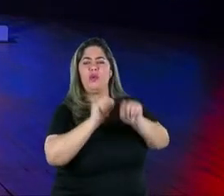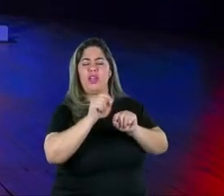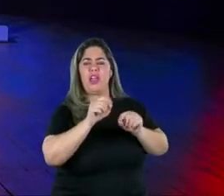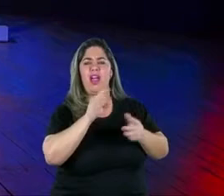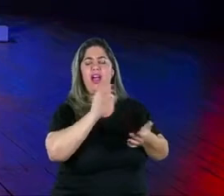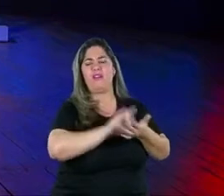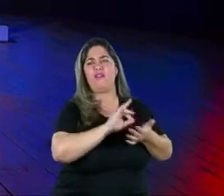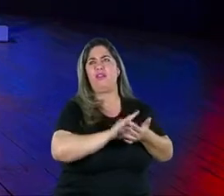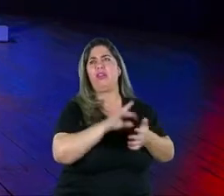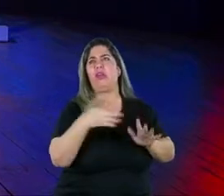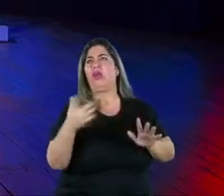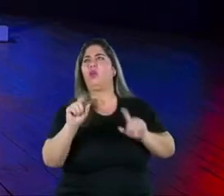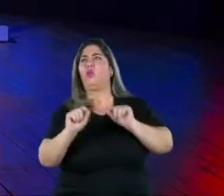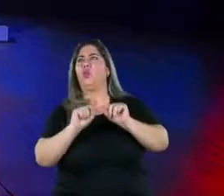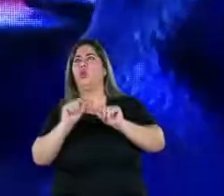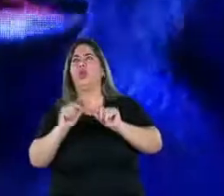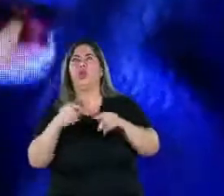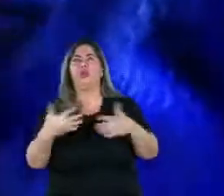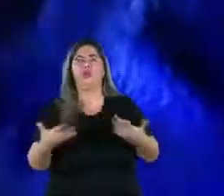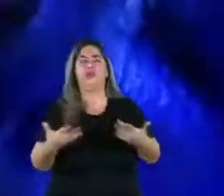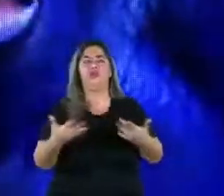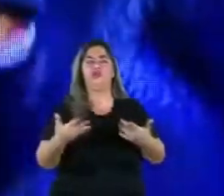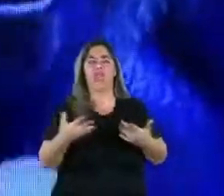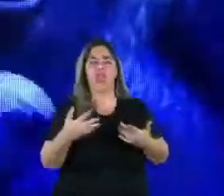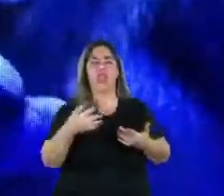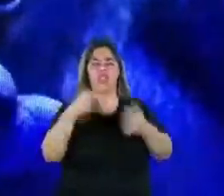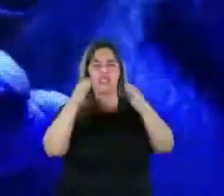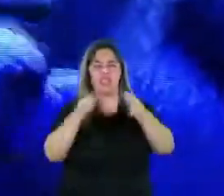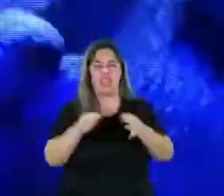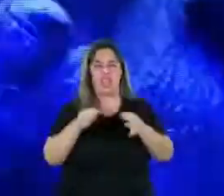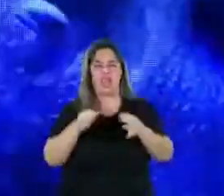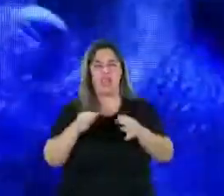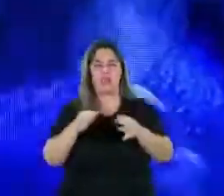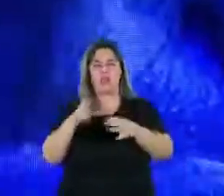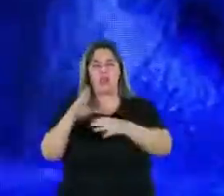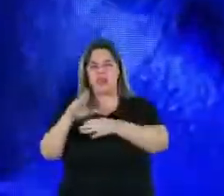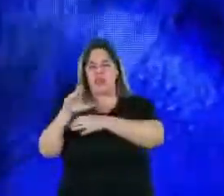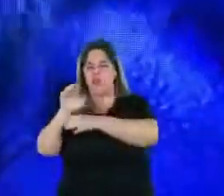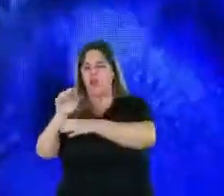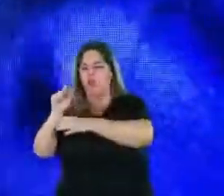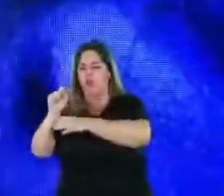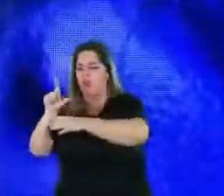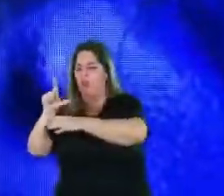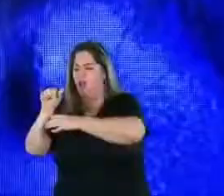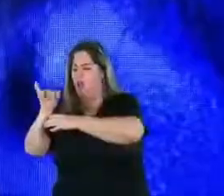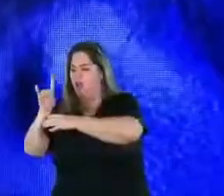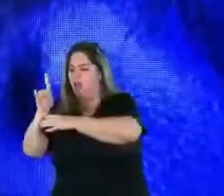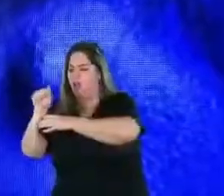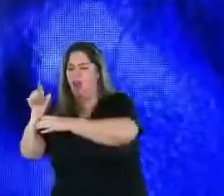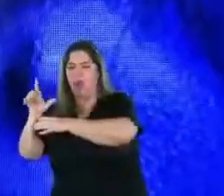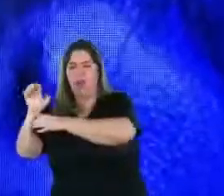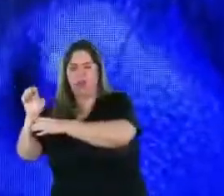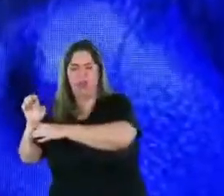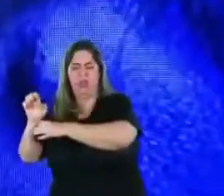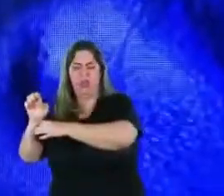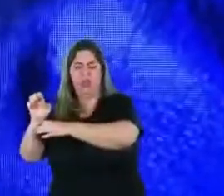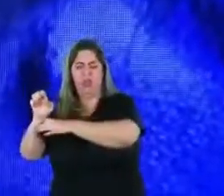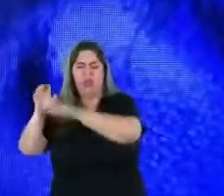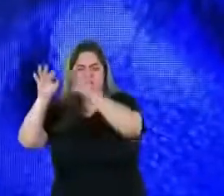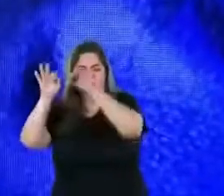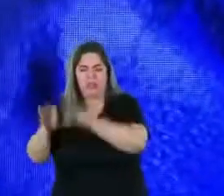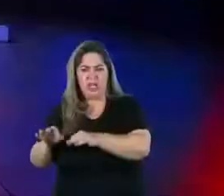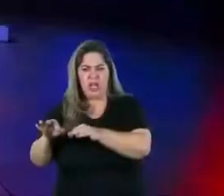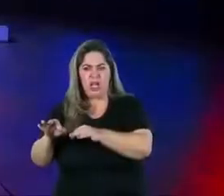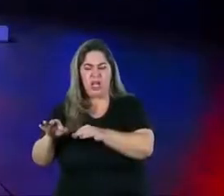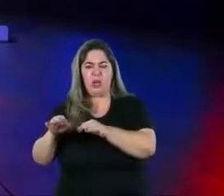nem dizendo realidade, assim, ao pé da letra. Mas até para uma representação de